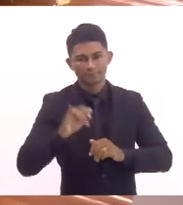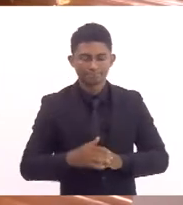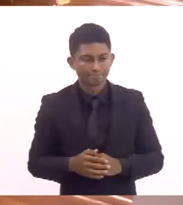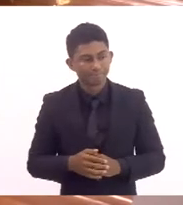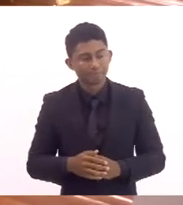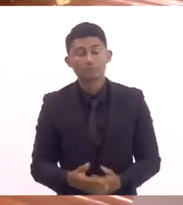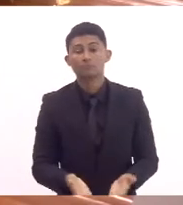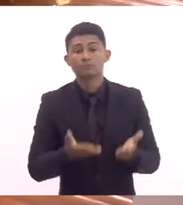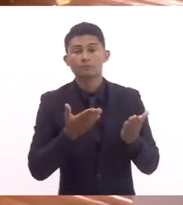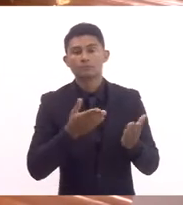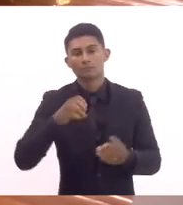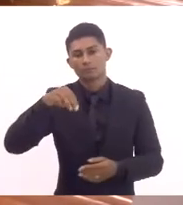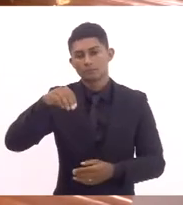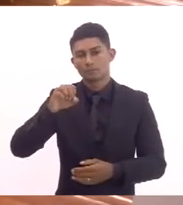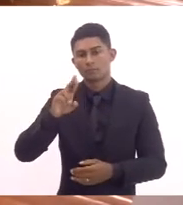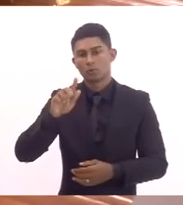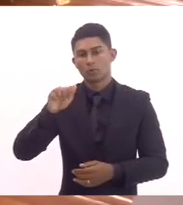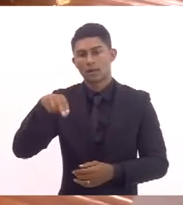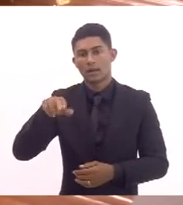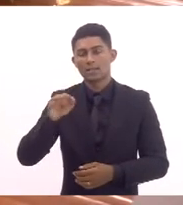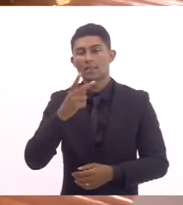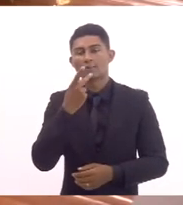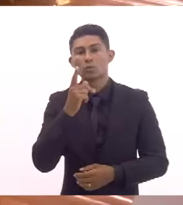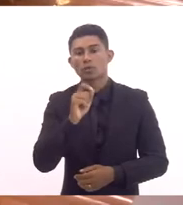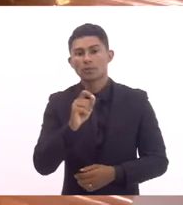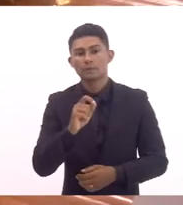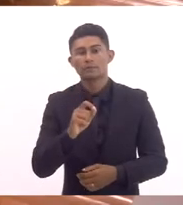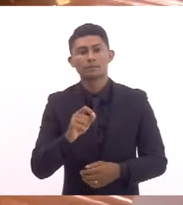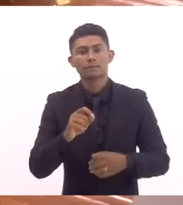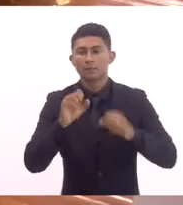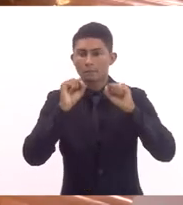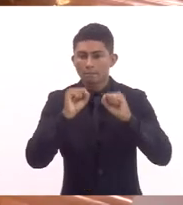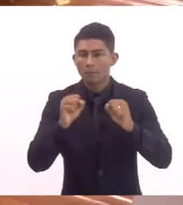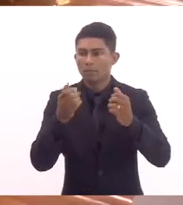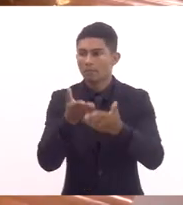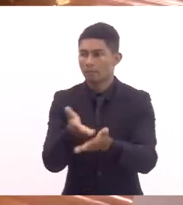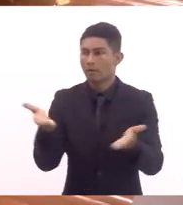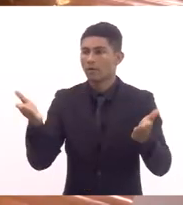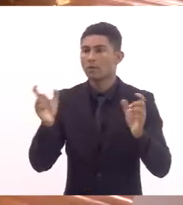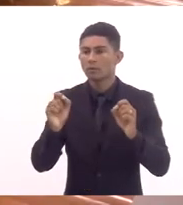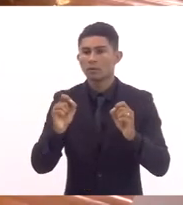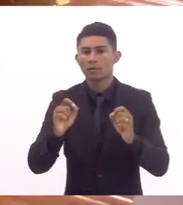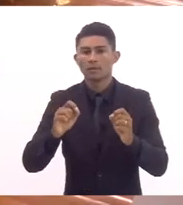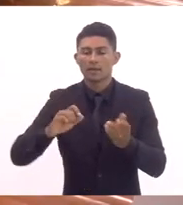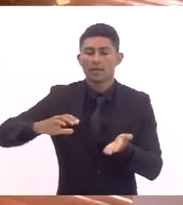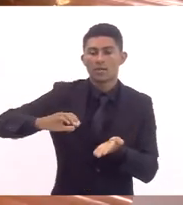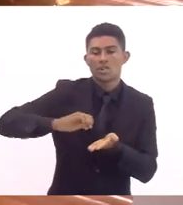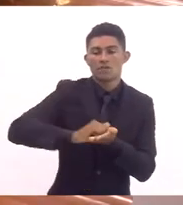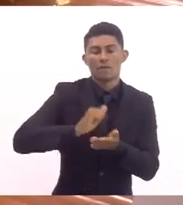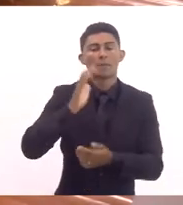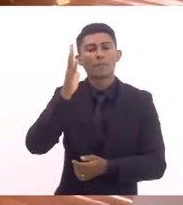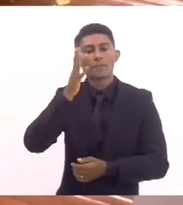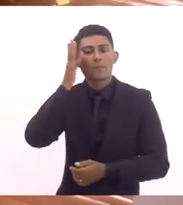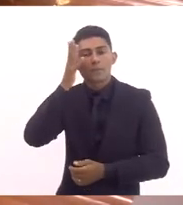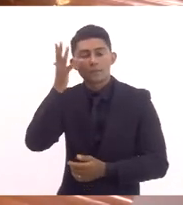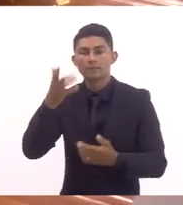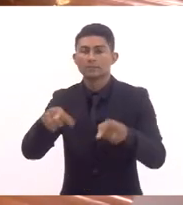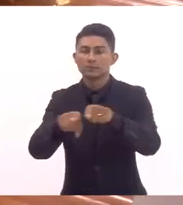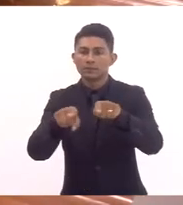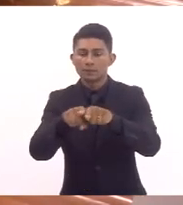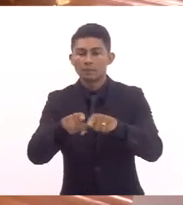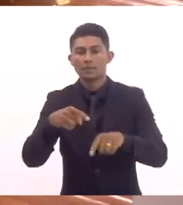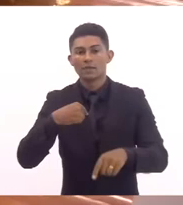diz que as pessoas não entenderam bem que eu falei que podem agora se inscrever para usar a palavra ela pediu também que eu